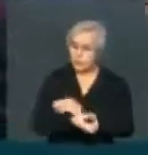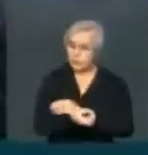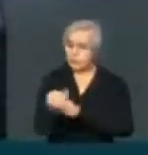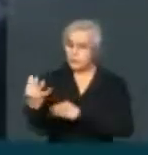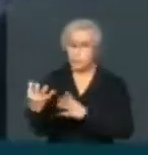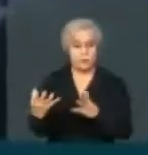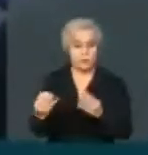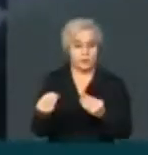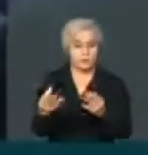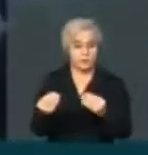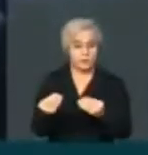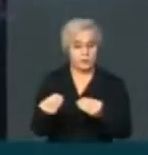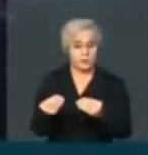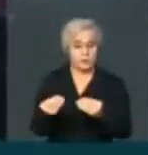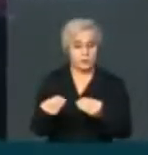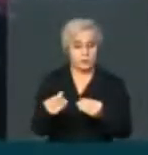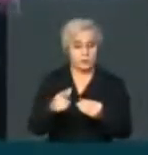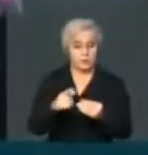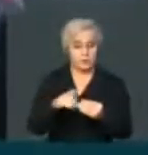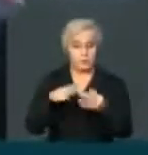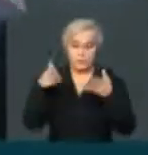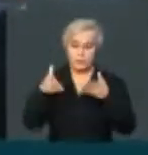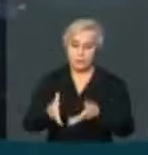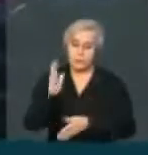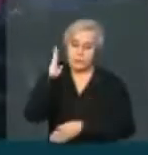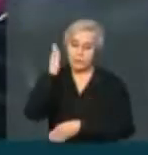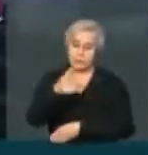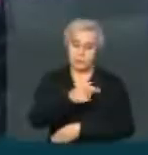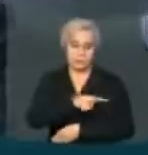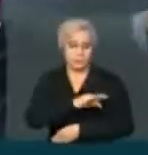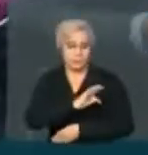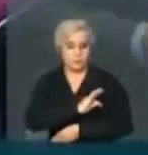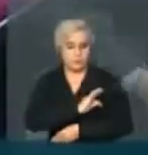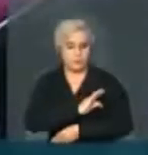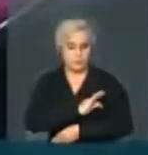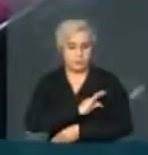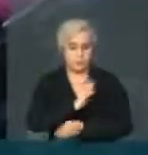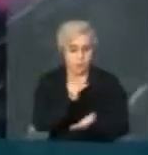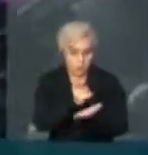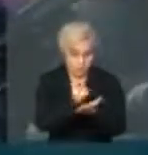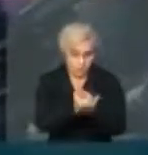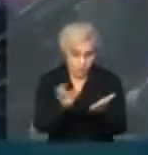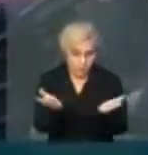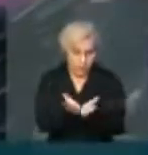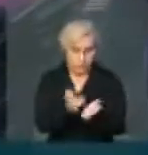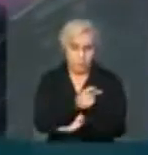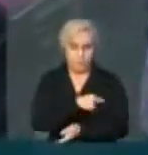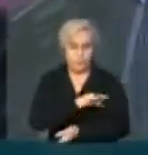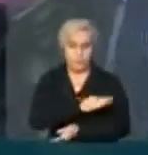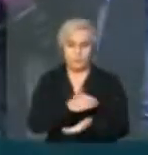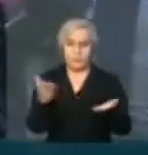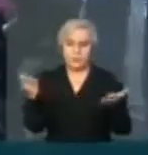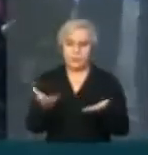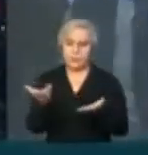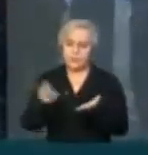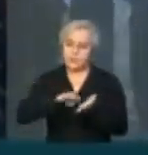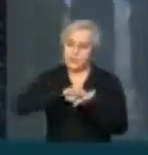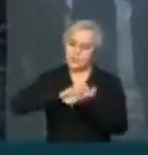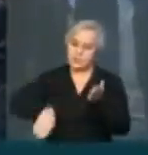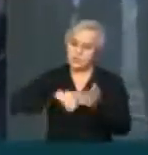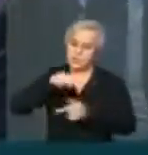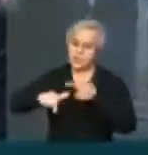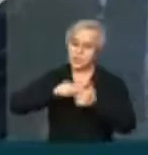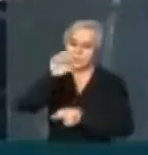muitas delas teve a participação direta do PT, do Partido dos Trabalhadores, e que é esse mesmo partido hoje que governa o Brasil, que vem para